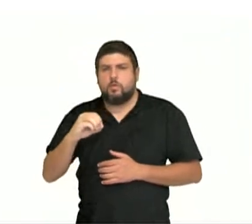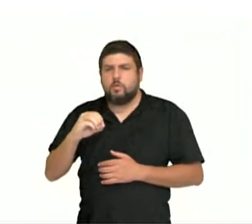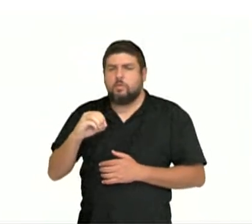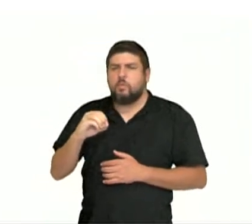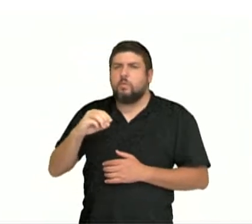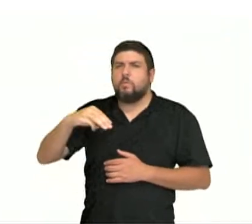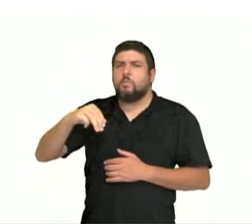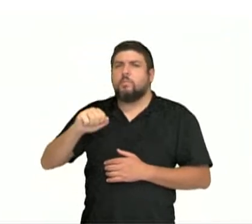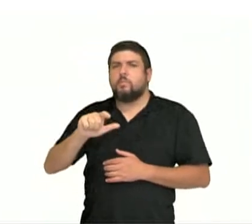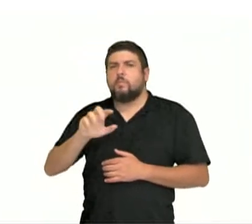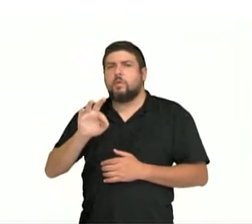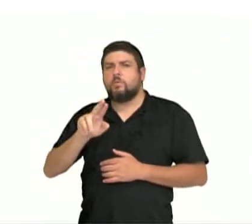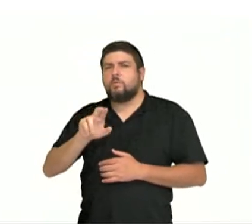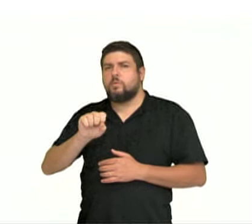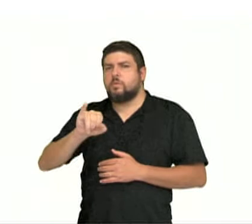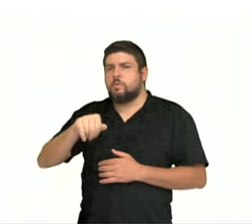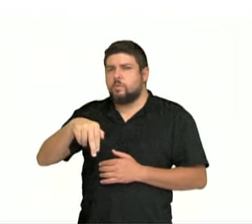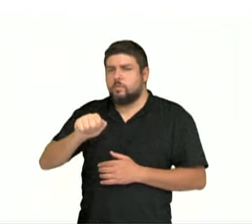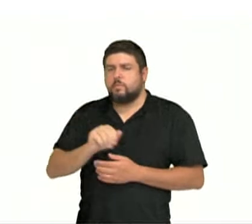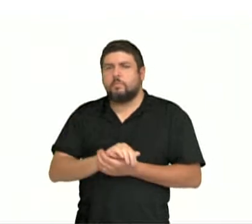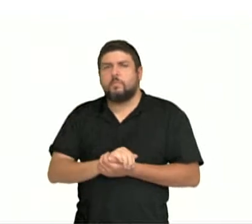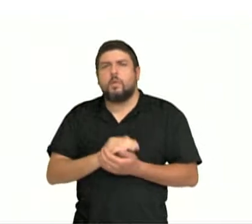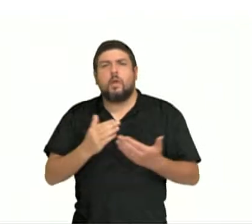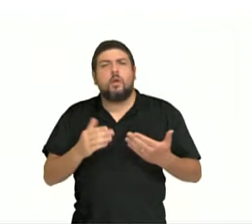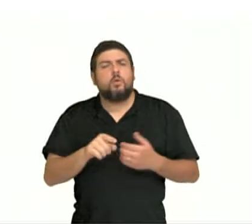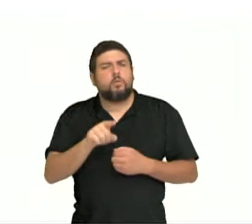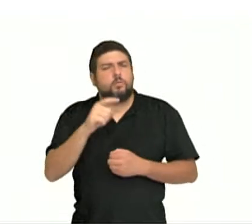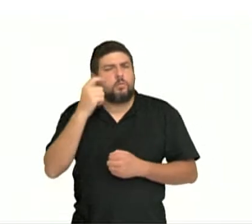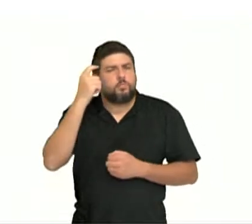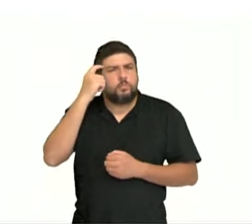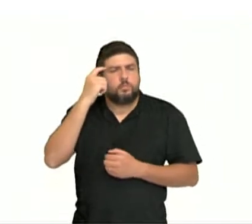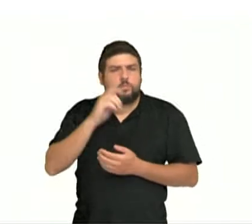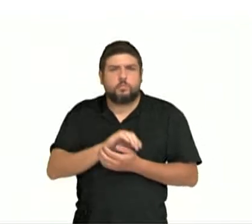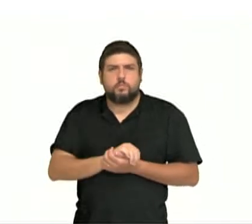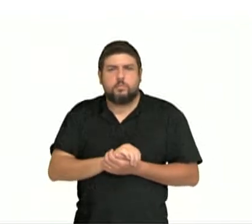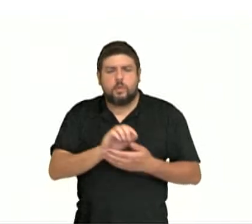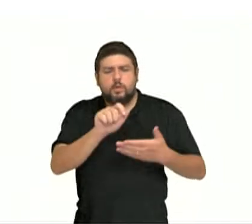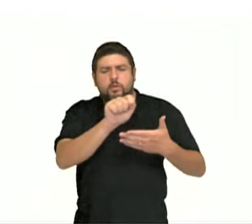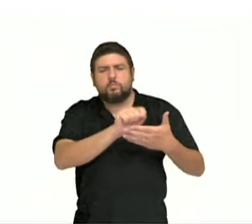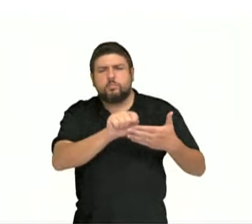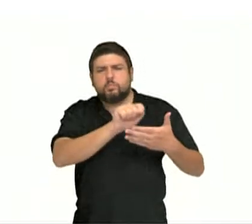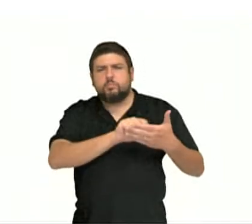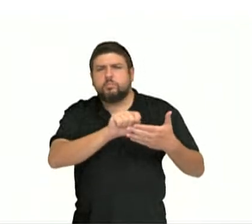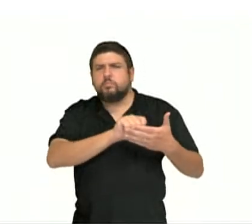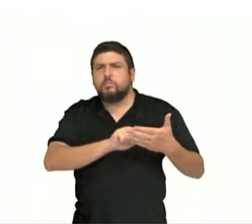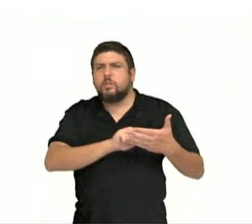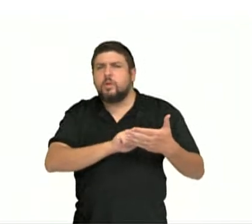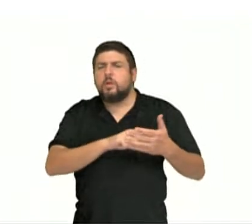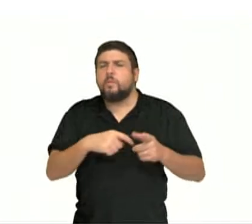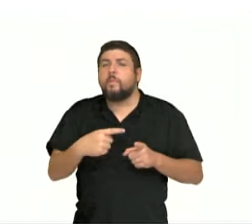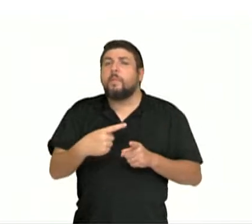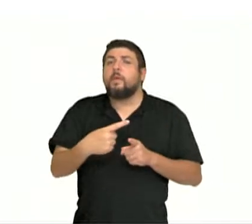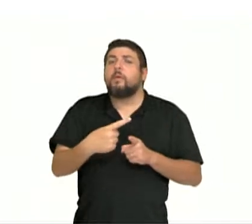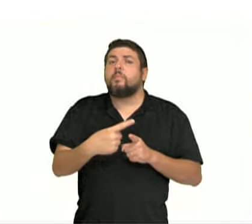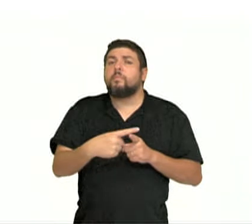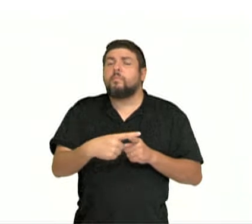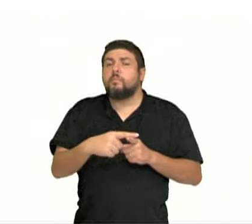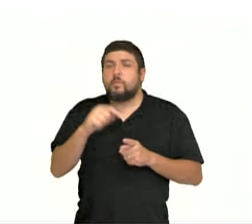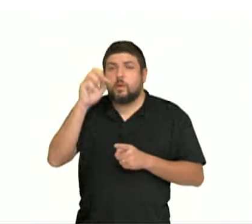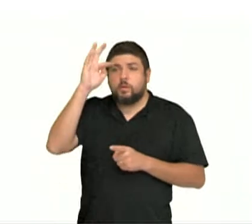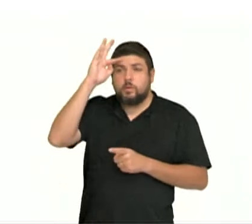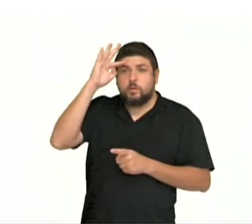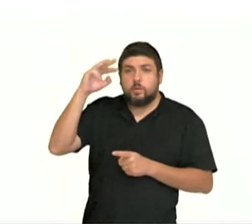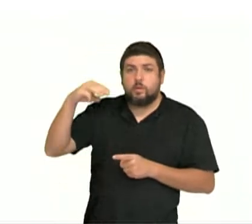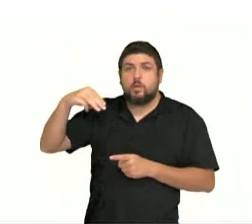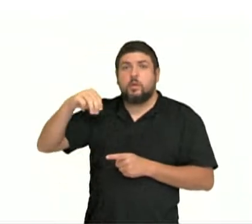pouquinho agora é a sua vez de pensar vamos lá escreva os motivos pelos quais a teoria de malthus